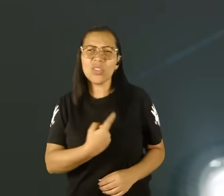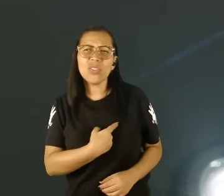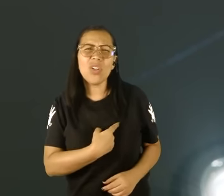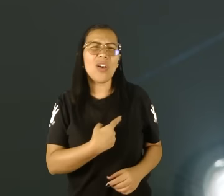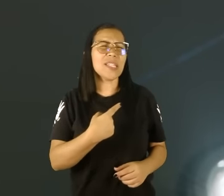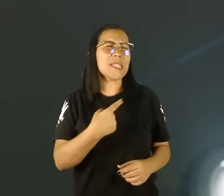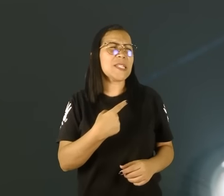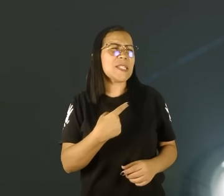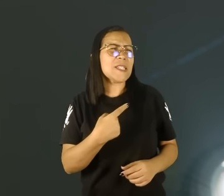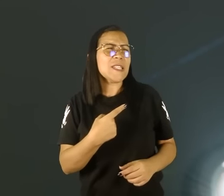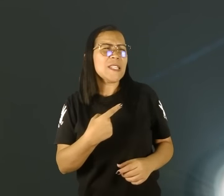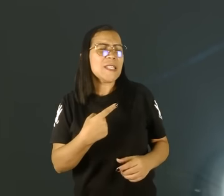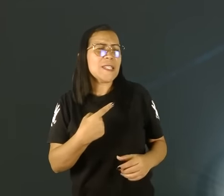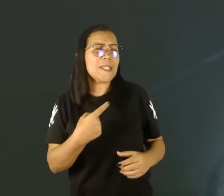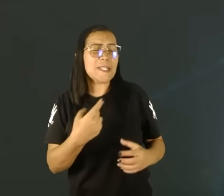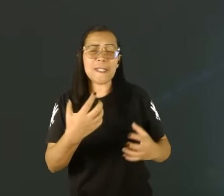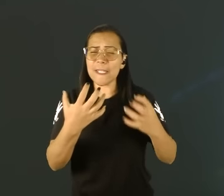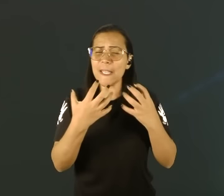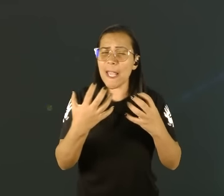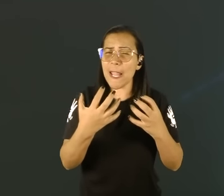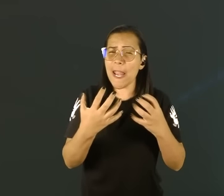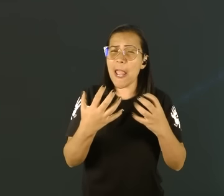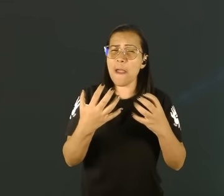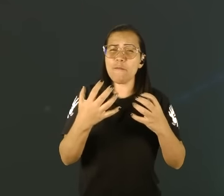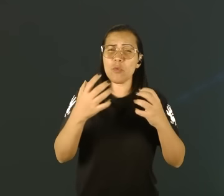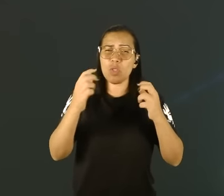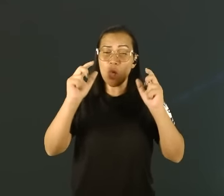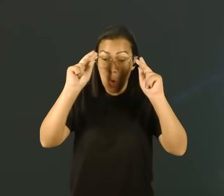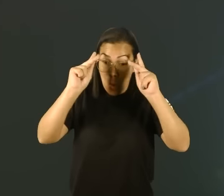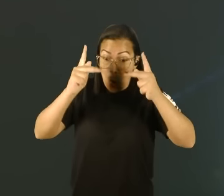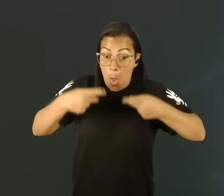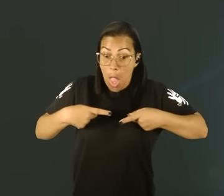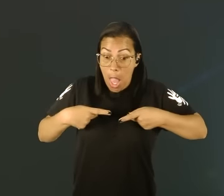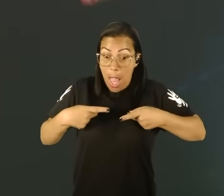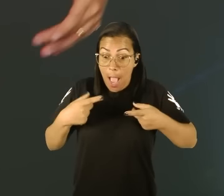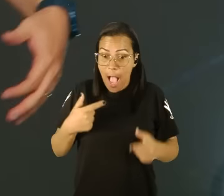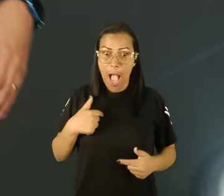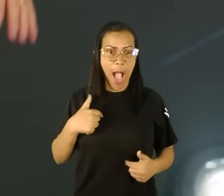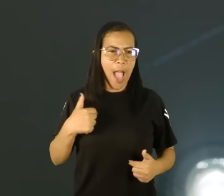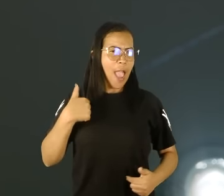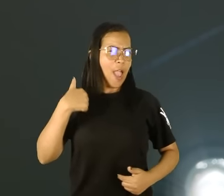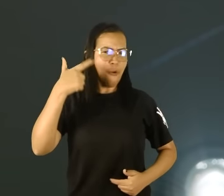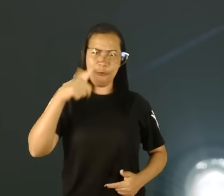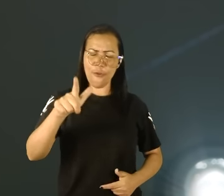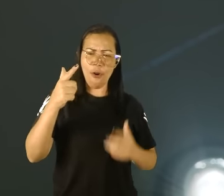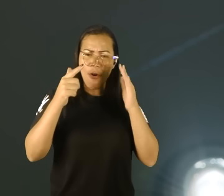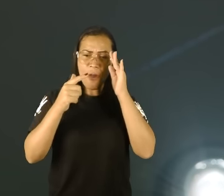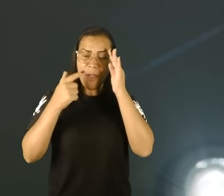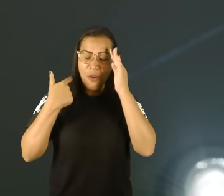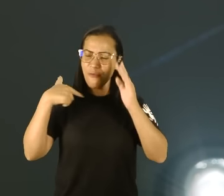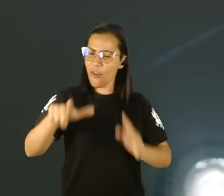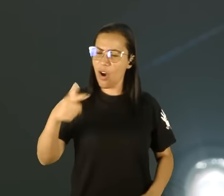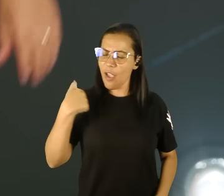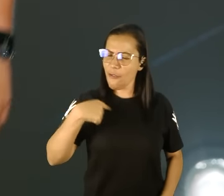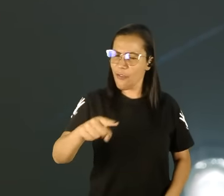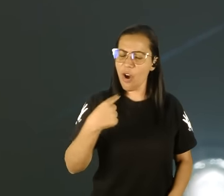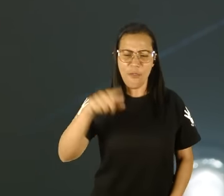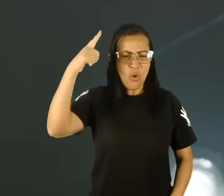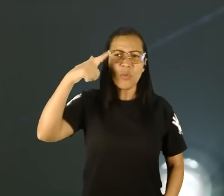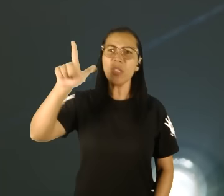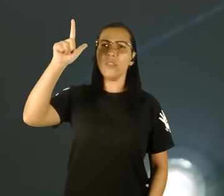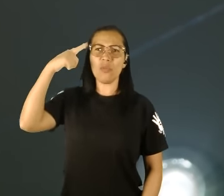Estamos tentando acelerar processos que não devem ser acelerados. Estamos tentando conversar com pessoas que nós simplesmente deveríamos colocar nas